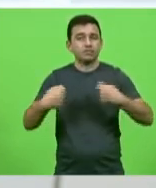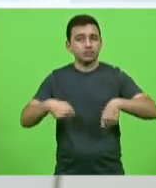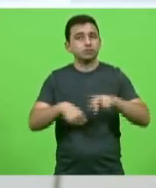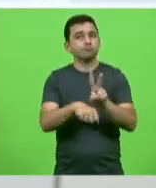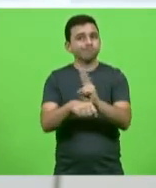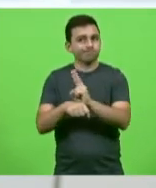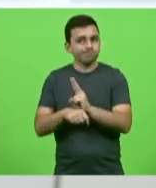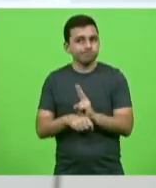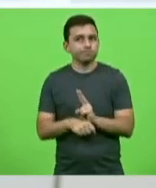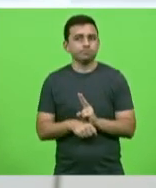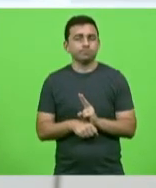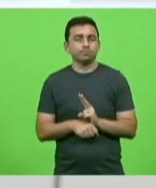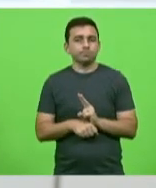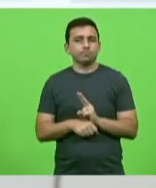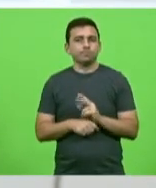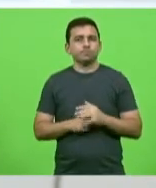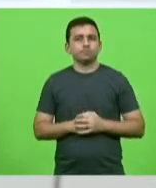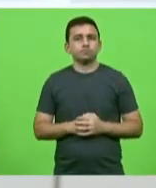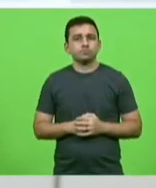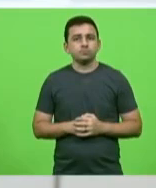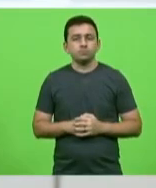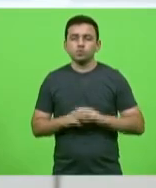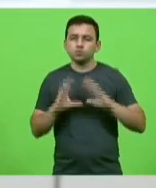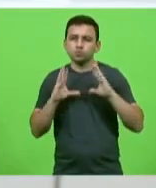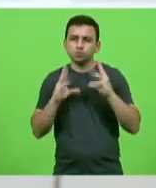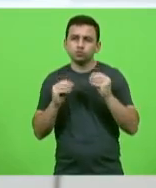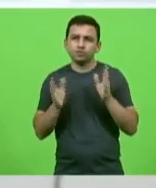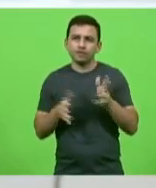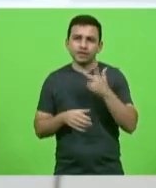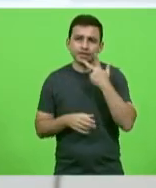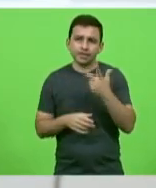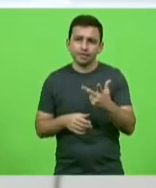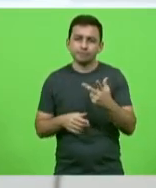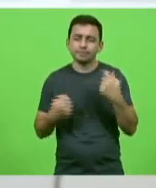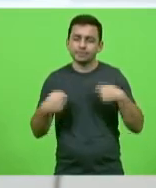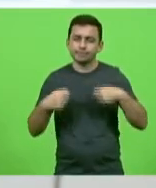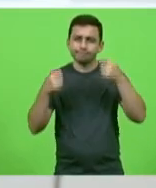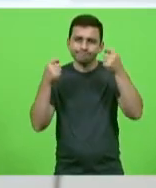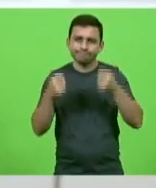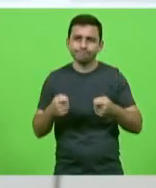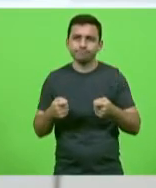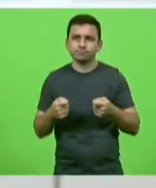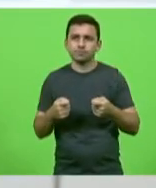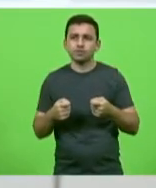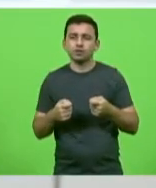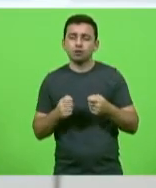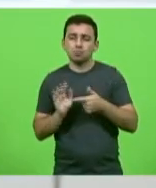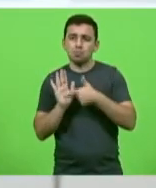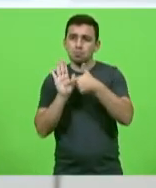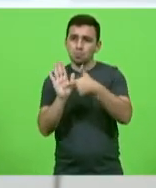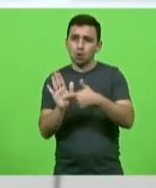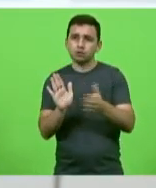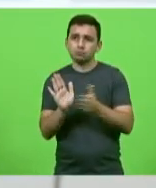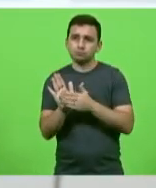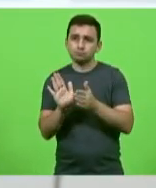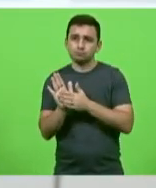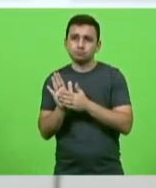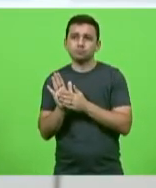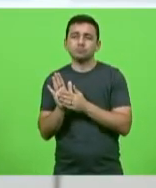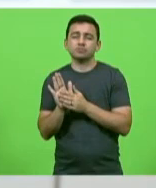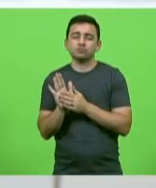vigília e isso tudo é dito para se afirmar que a materialidade está aqui Deveras